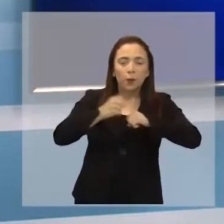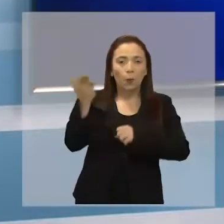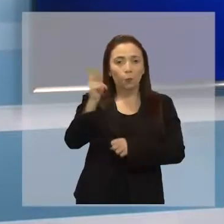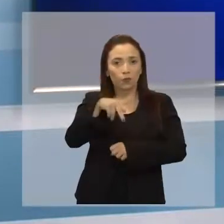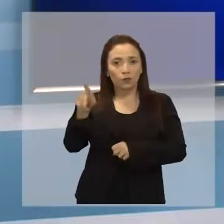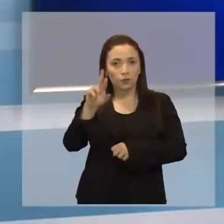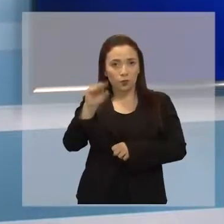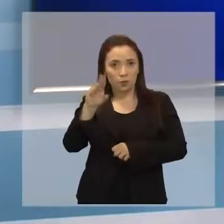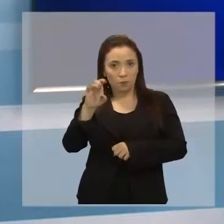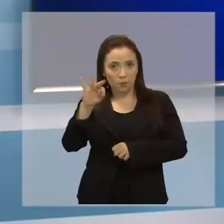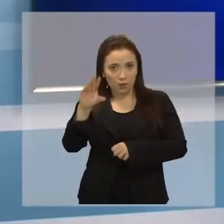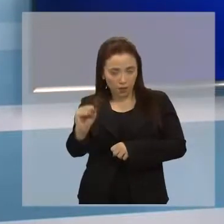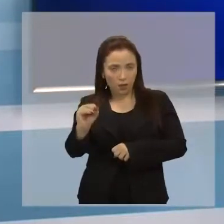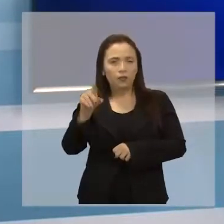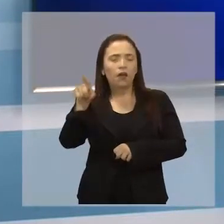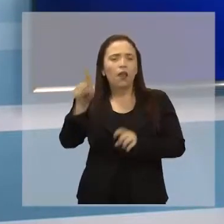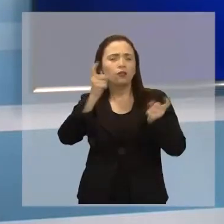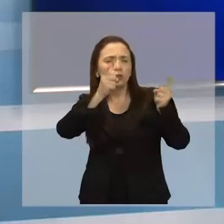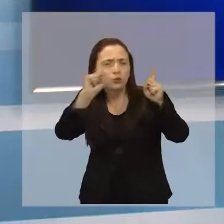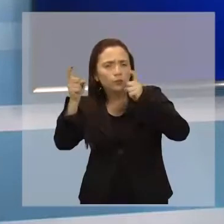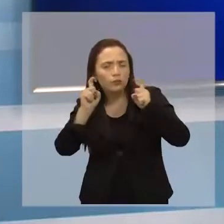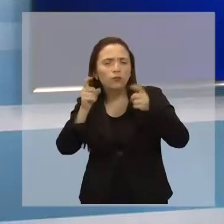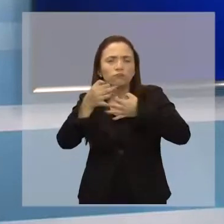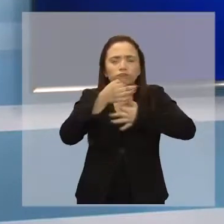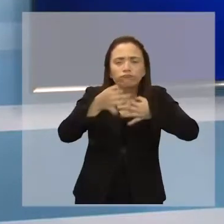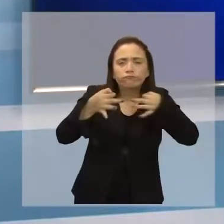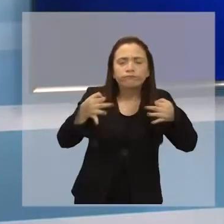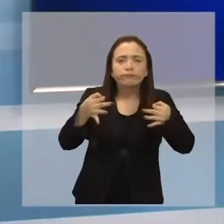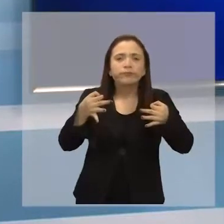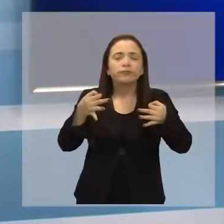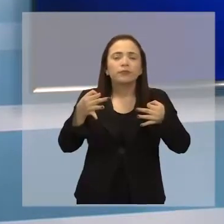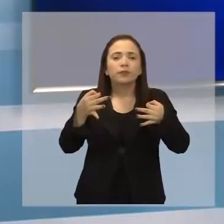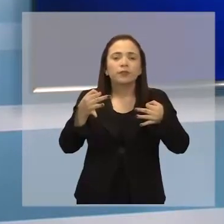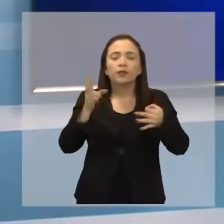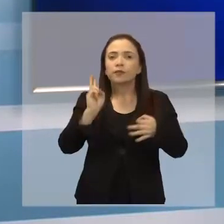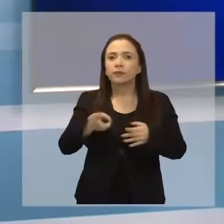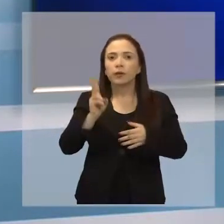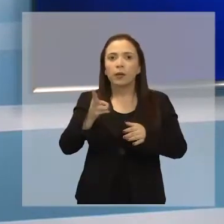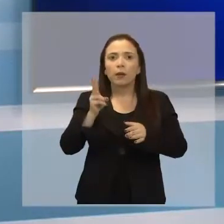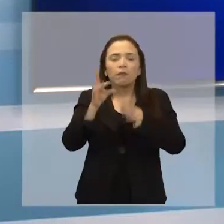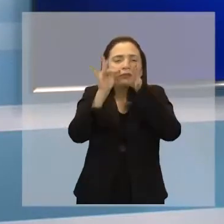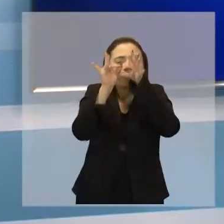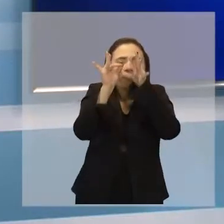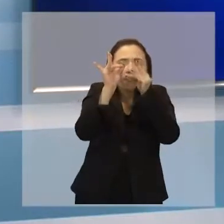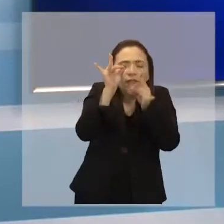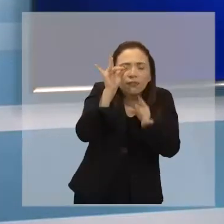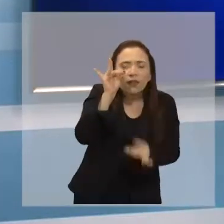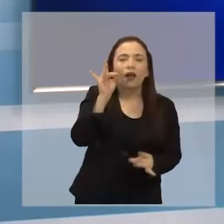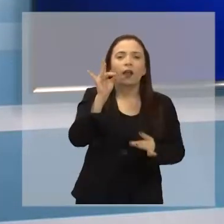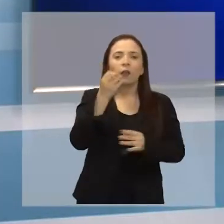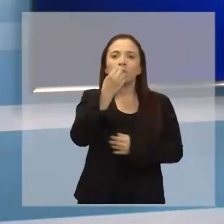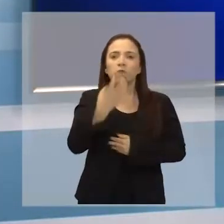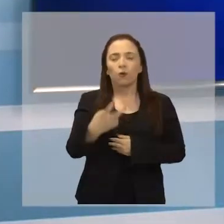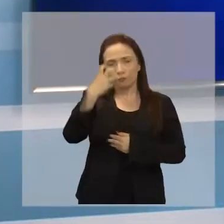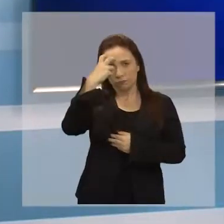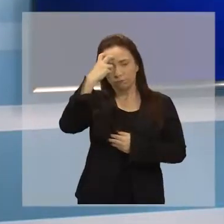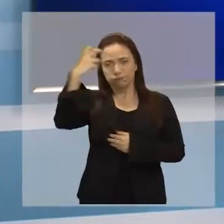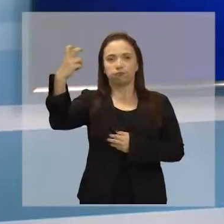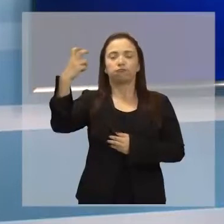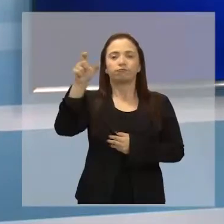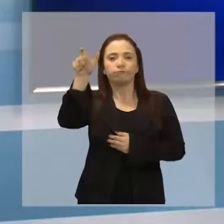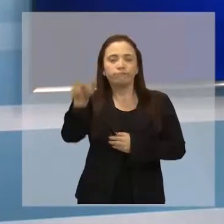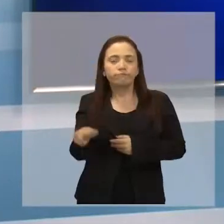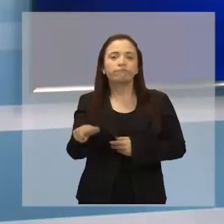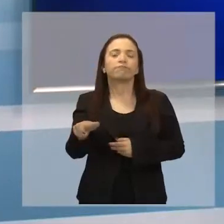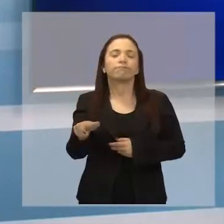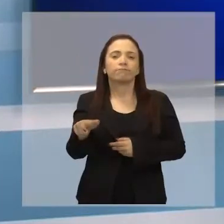Martins Rodrigues, analisando e discutindo conosco, sempre da forma mais profunda e mais sóbria possível, as